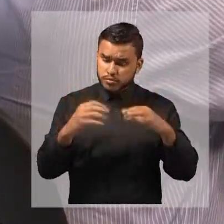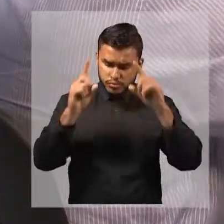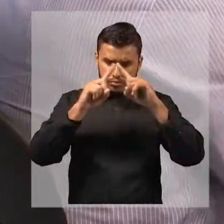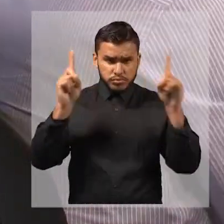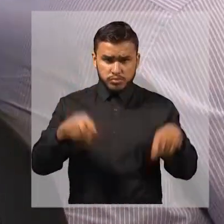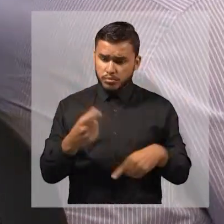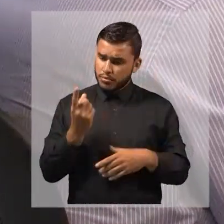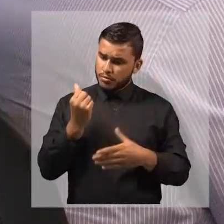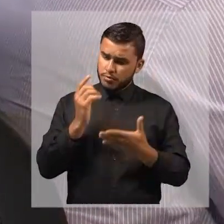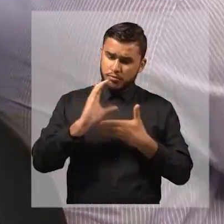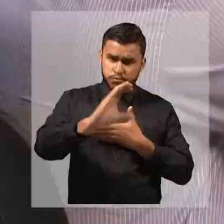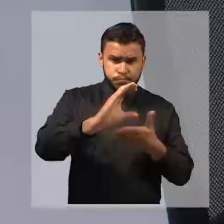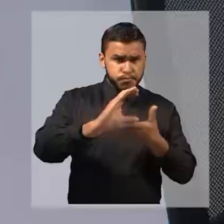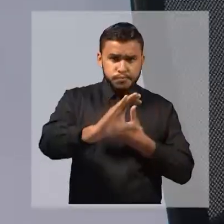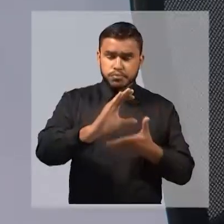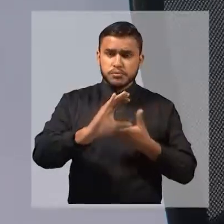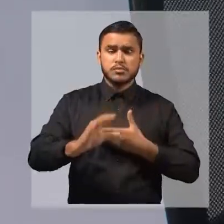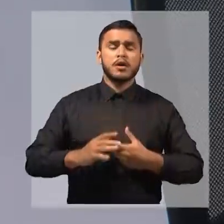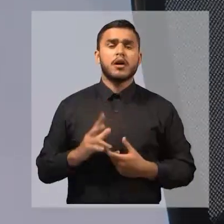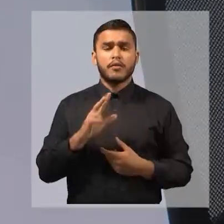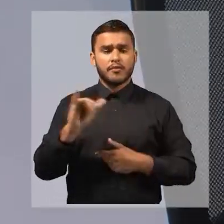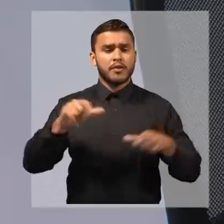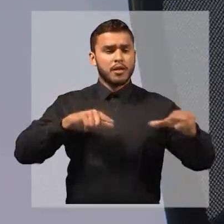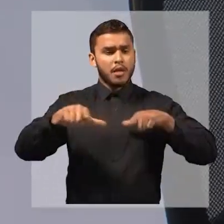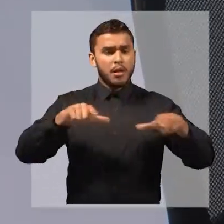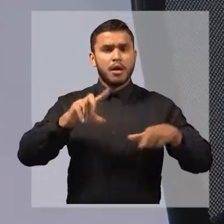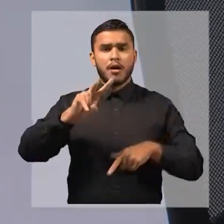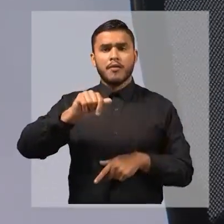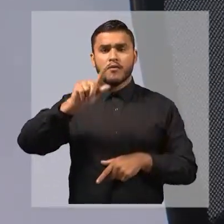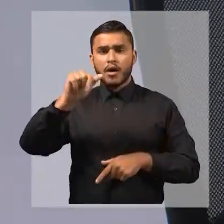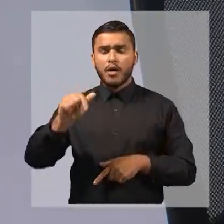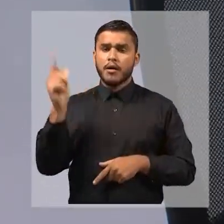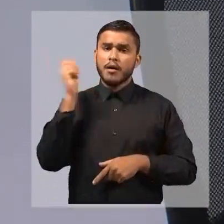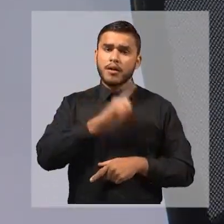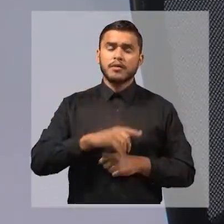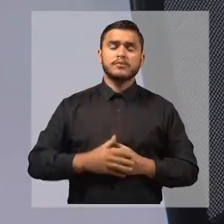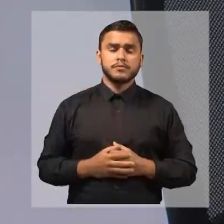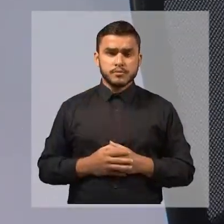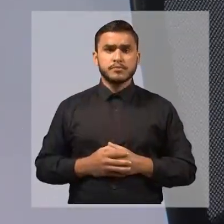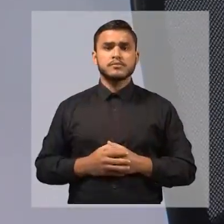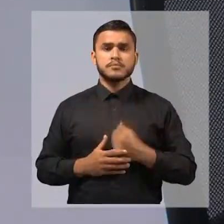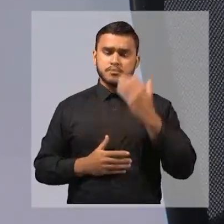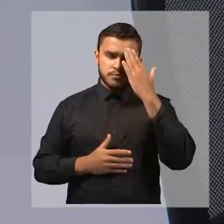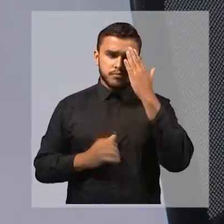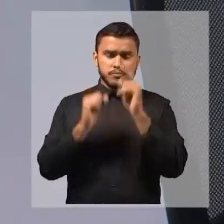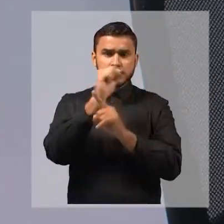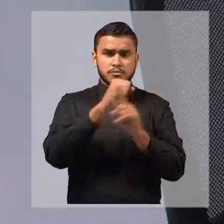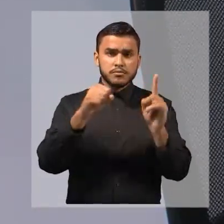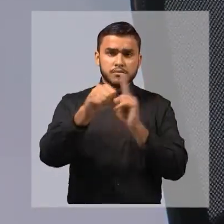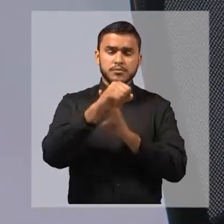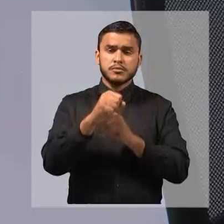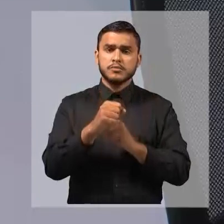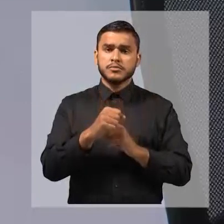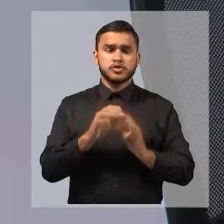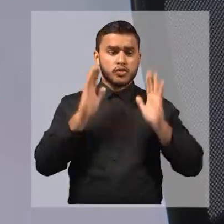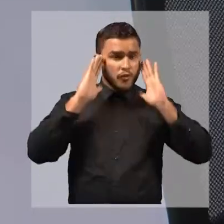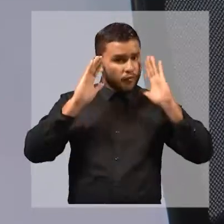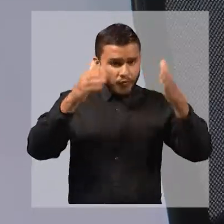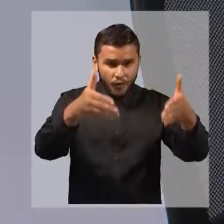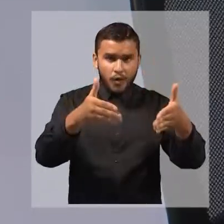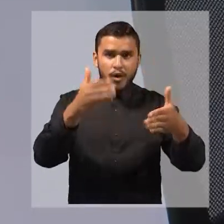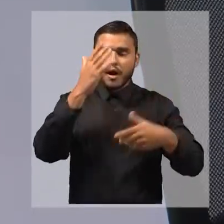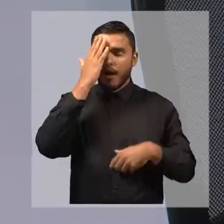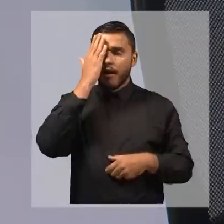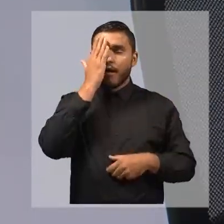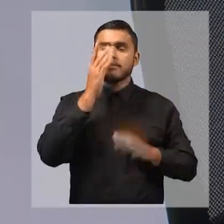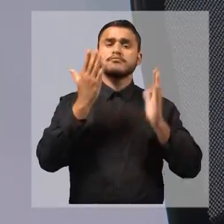muito definido. Né? Quer dizer, nós vamos investir aqui, teremos investimentos que vão gerar empregos, né, e a parte social estava